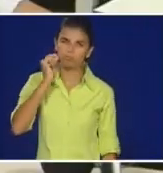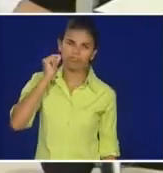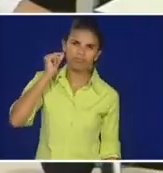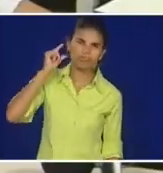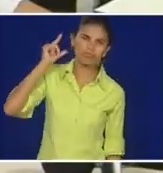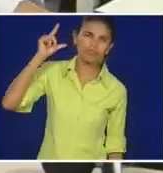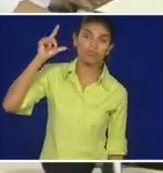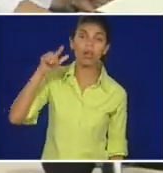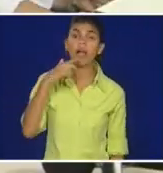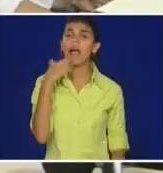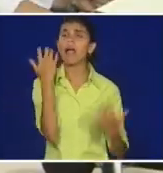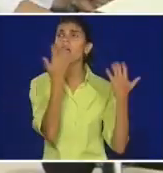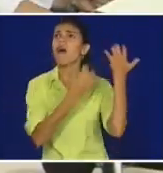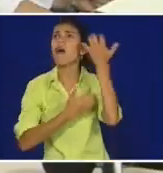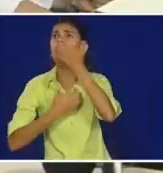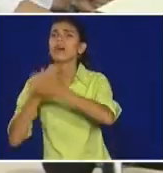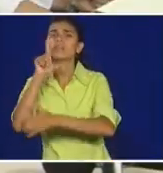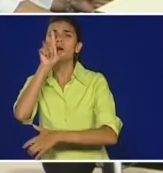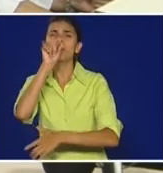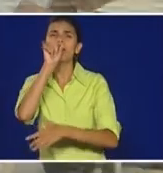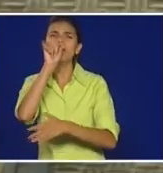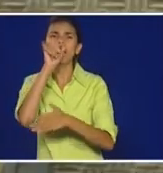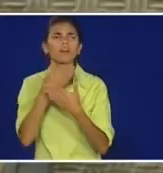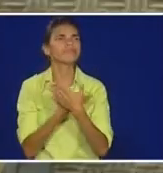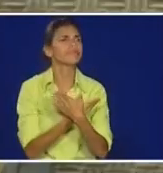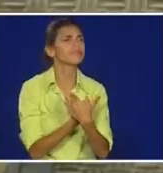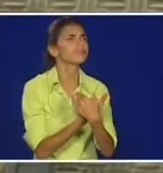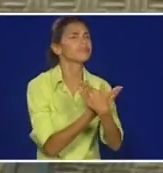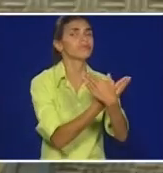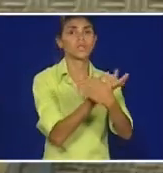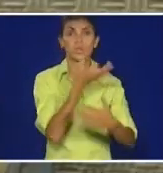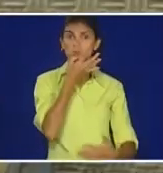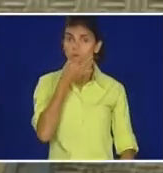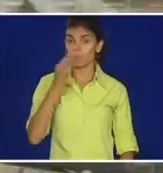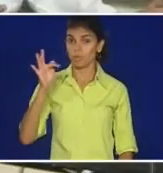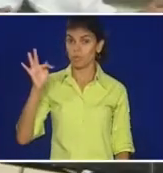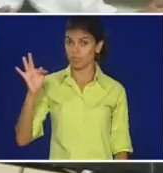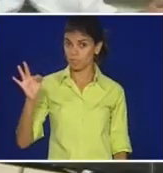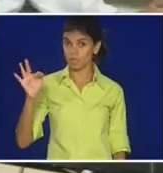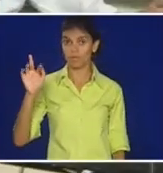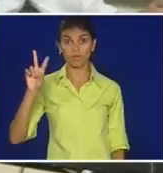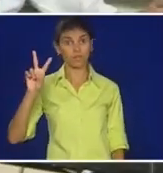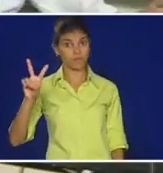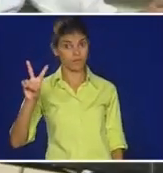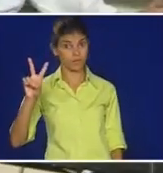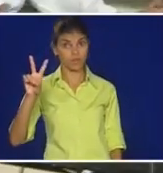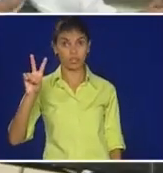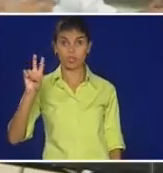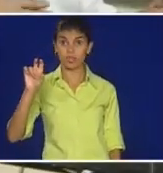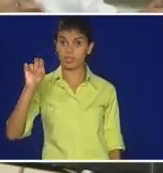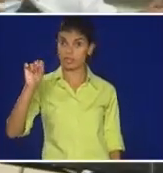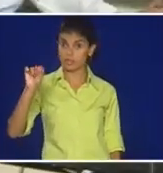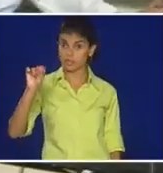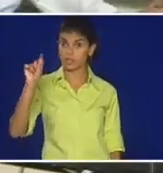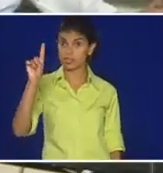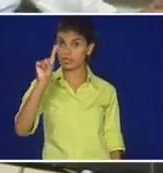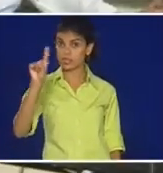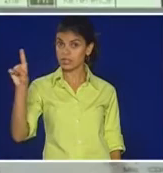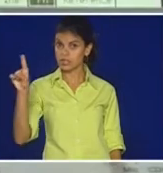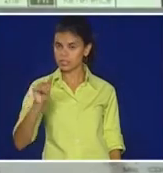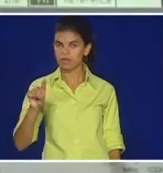As frequências agudas, como, por exemplo, o canto dos passarinhos, os sons tipo F, V,